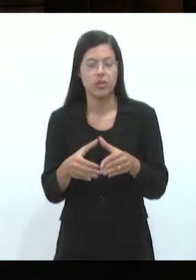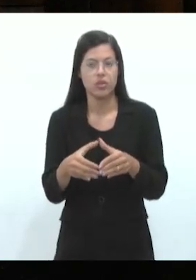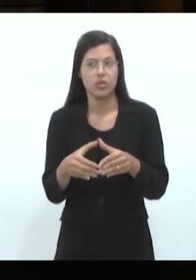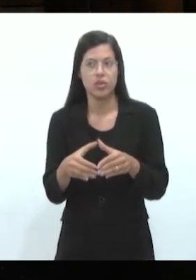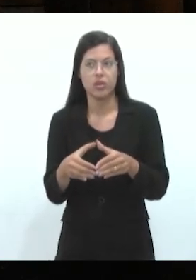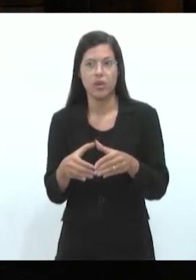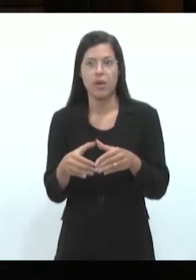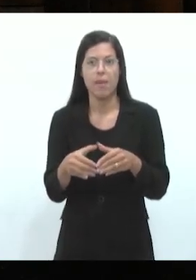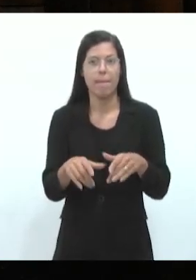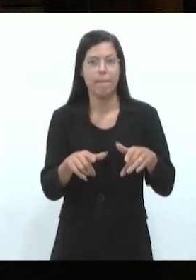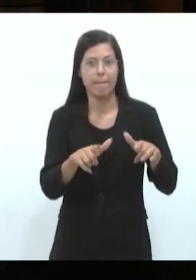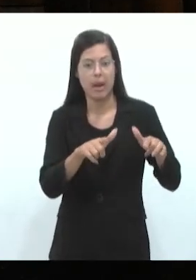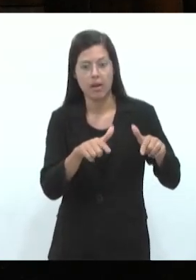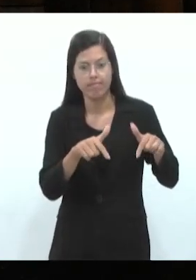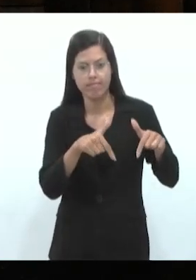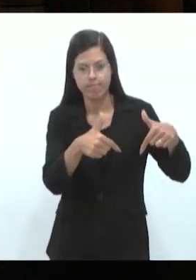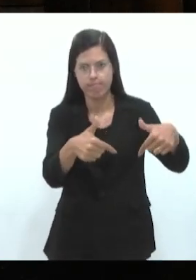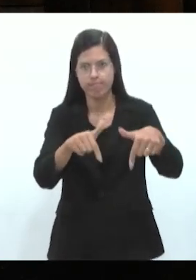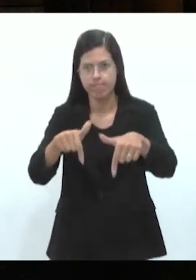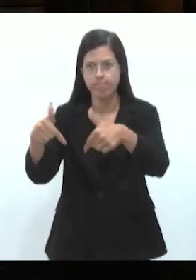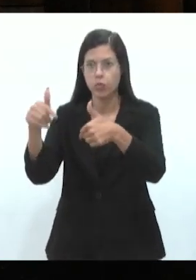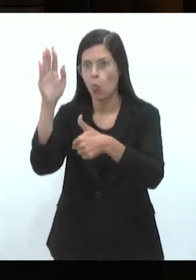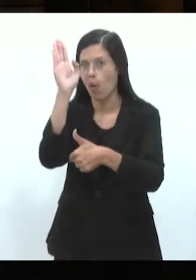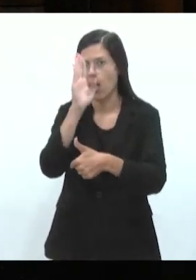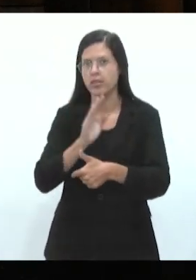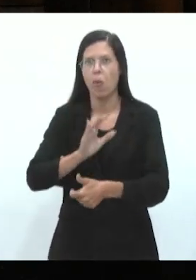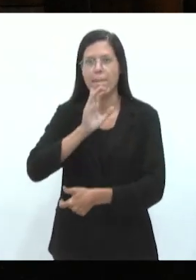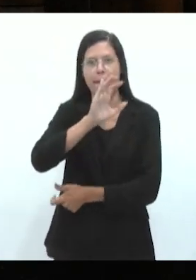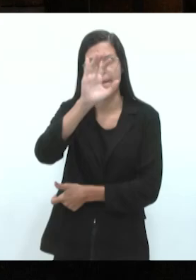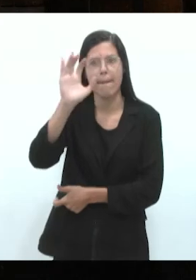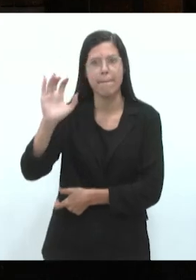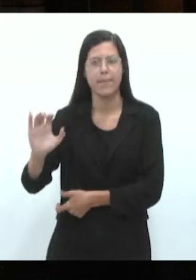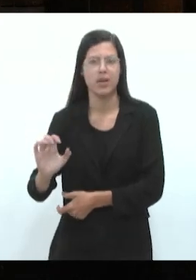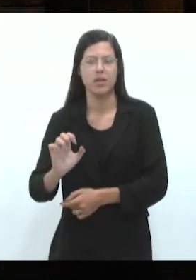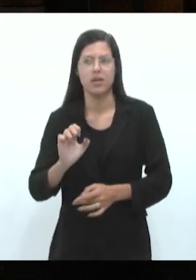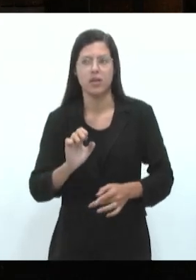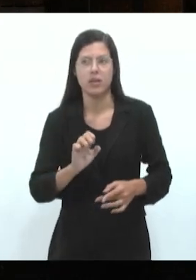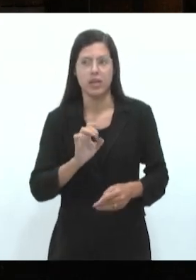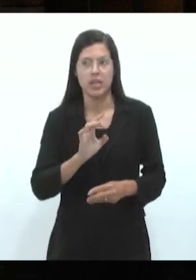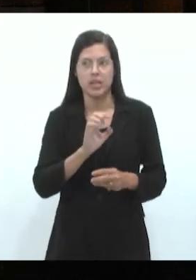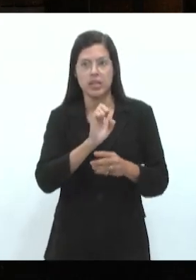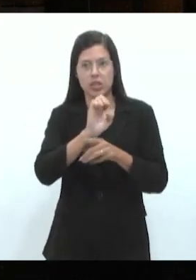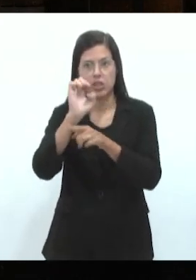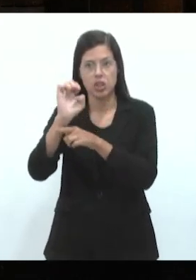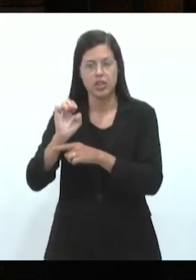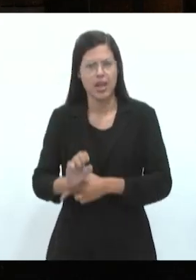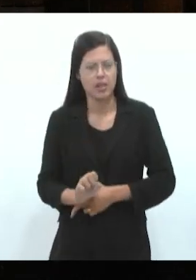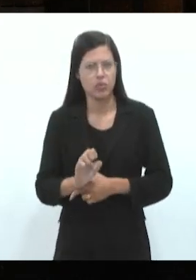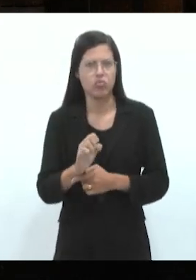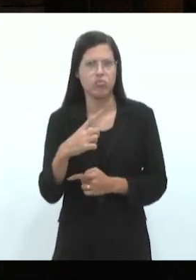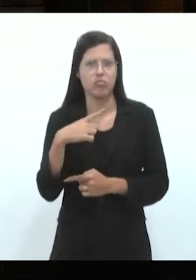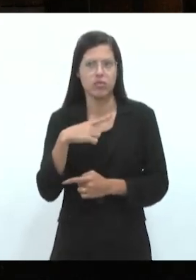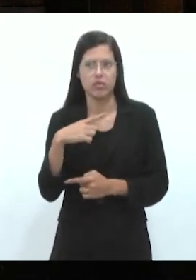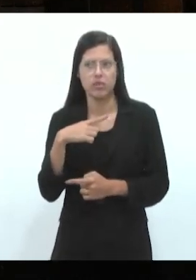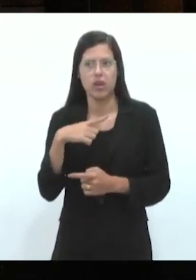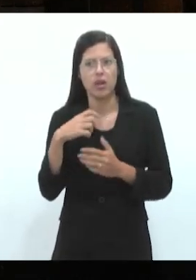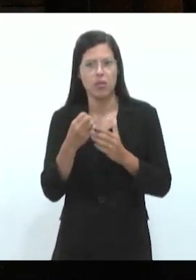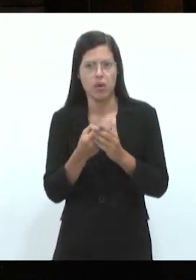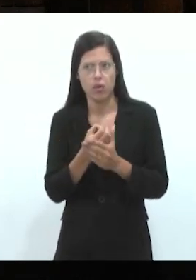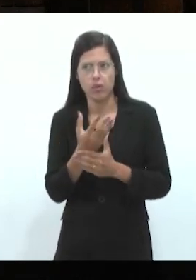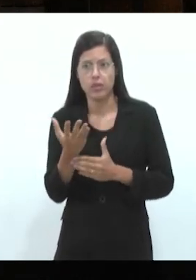inteiro na área de segurança pública. Cada estado, como o do Rio de Janeiro, tem seus efetivos